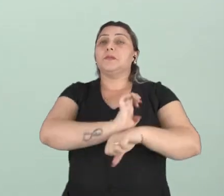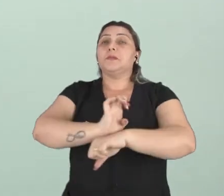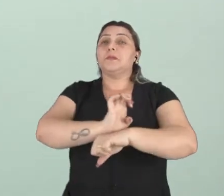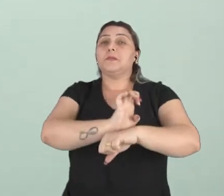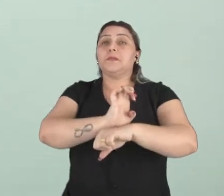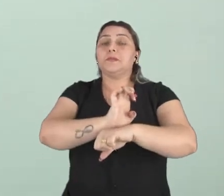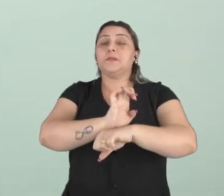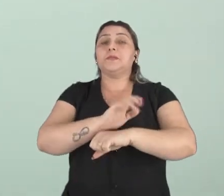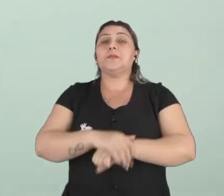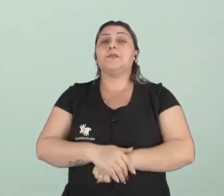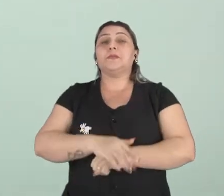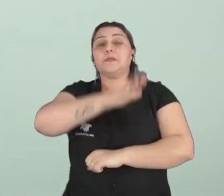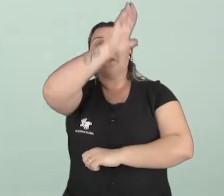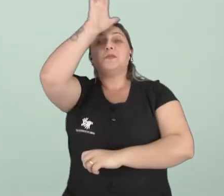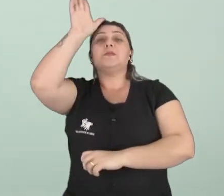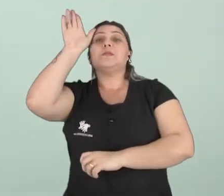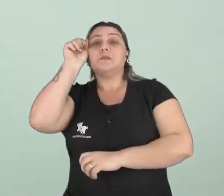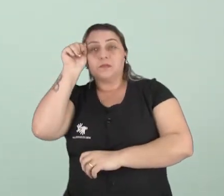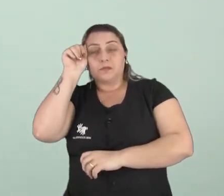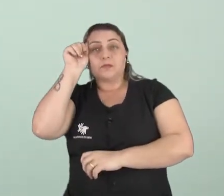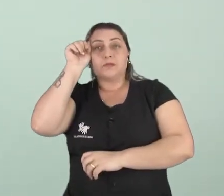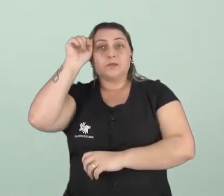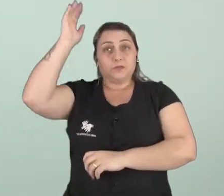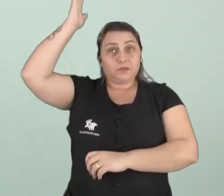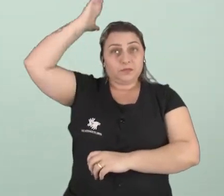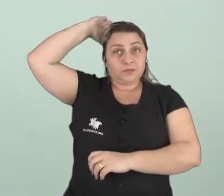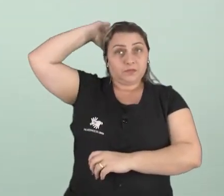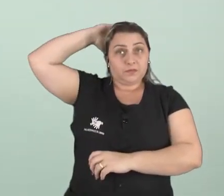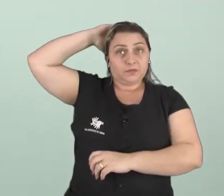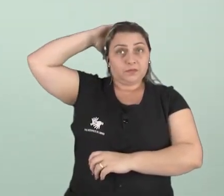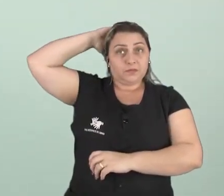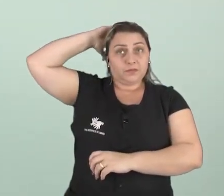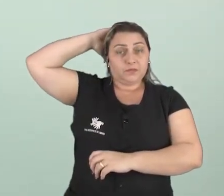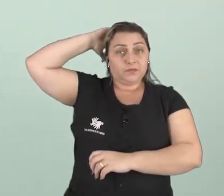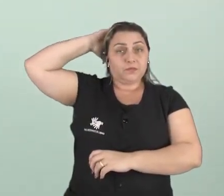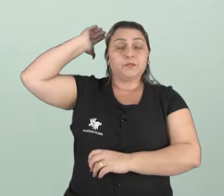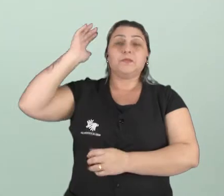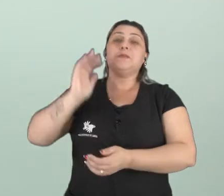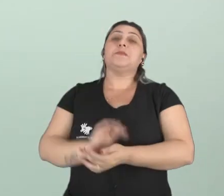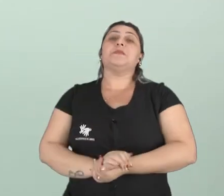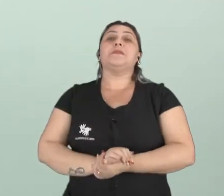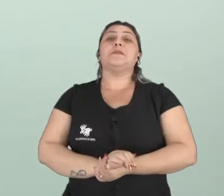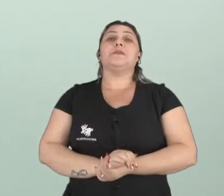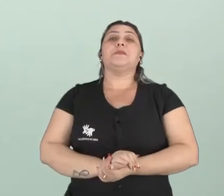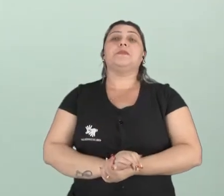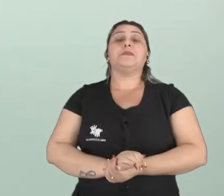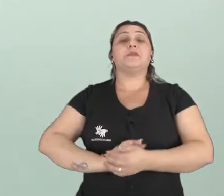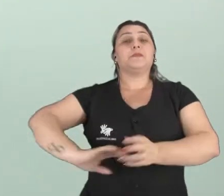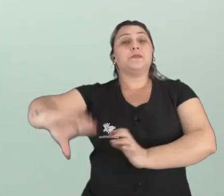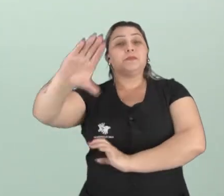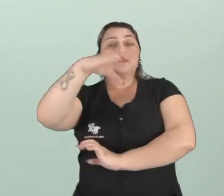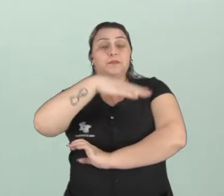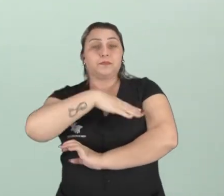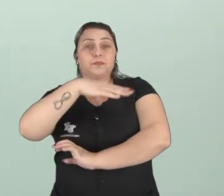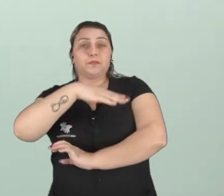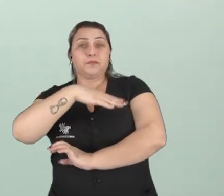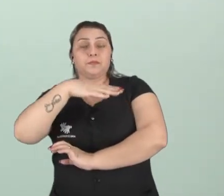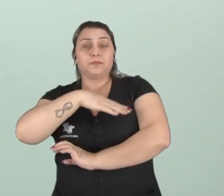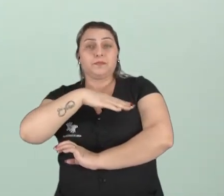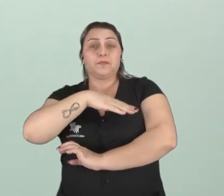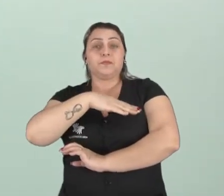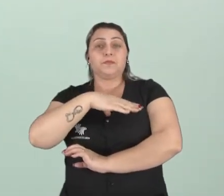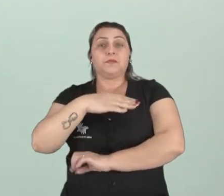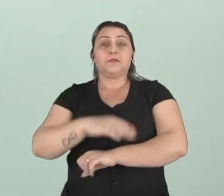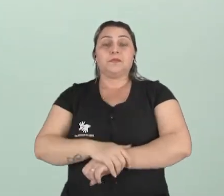estados do Amazonas e Belém do Pará, o Pará a cidade, e o Pará o